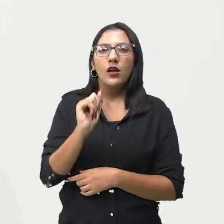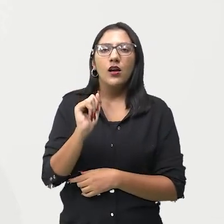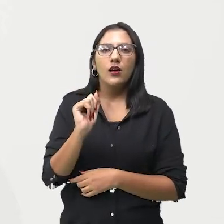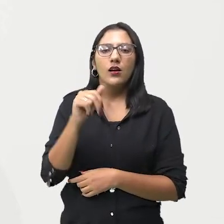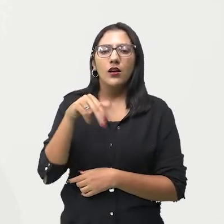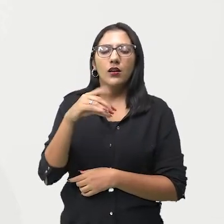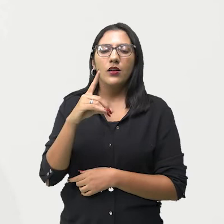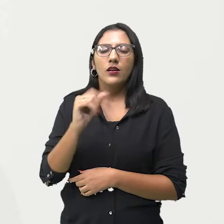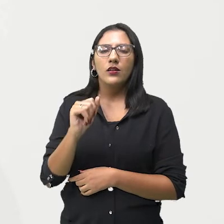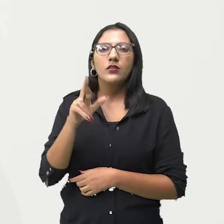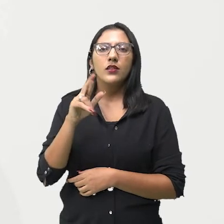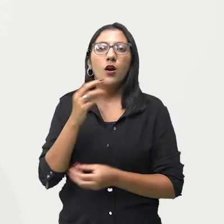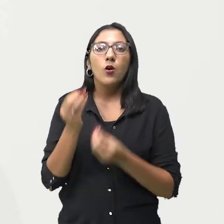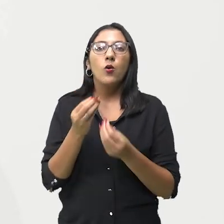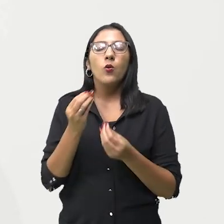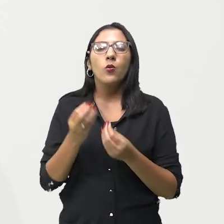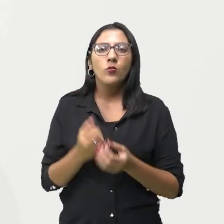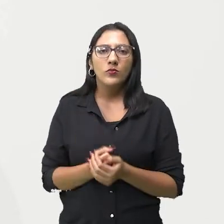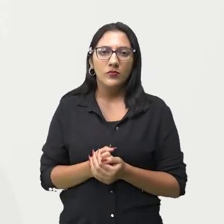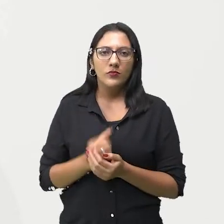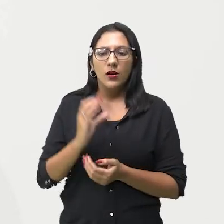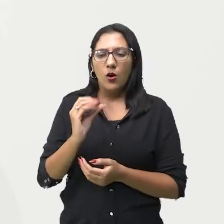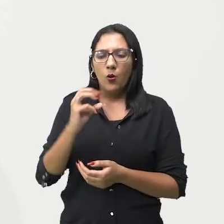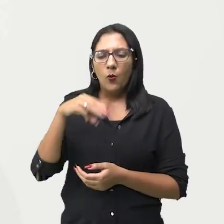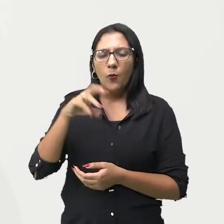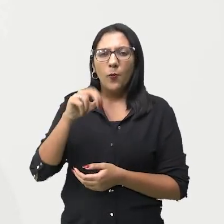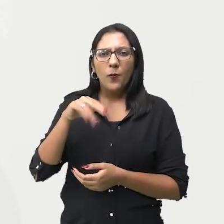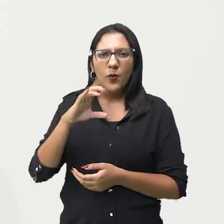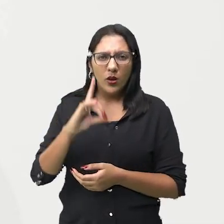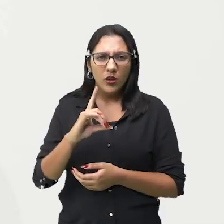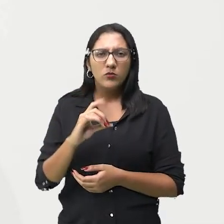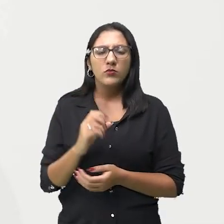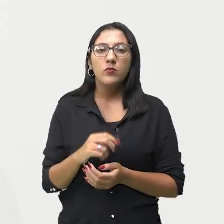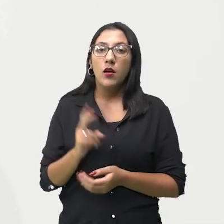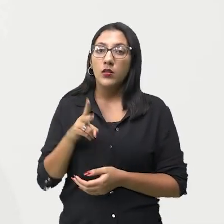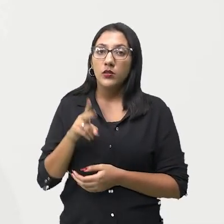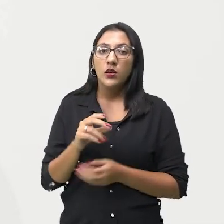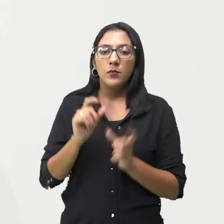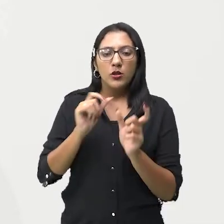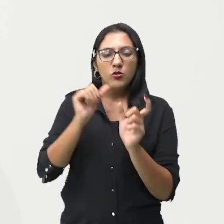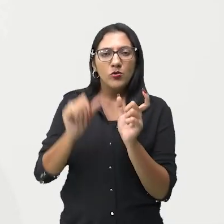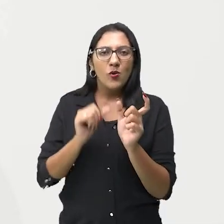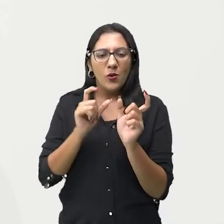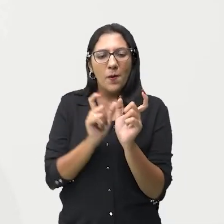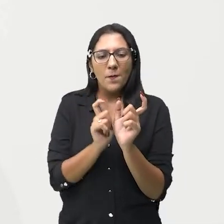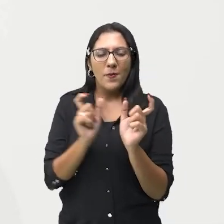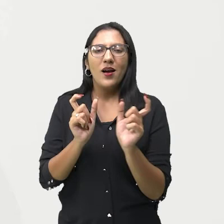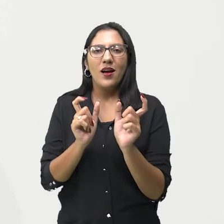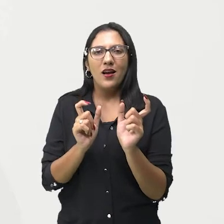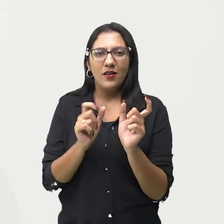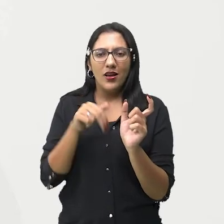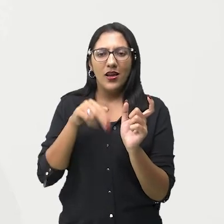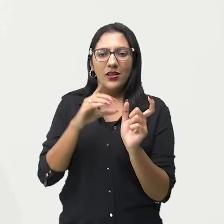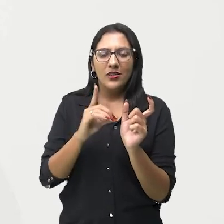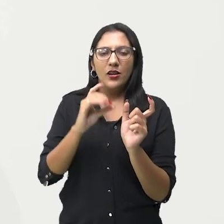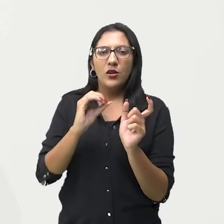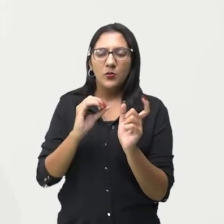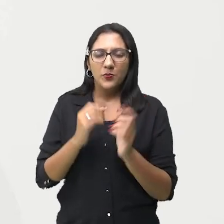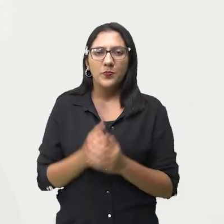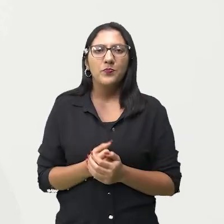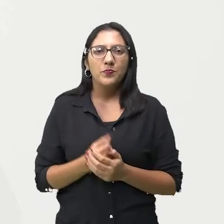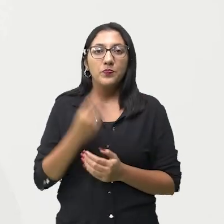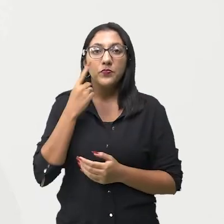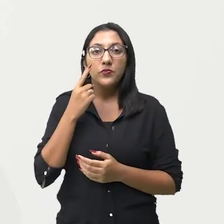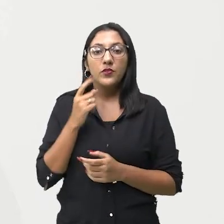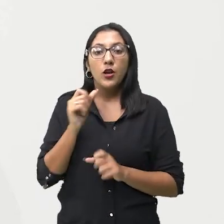andar? Andando. De comer? Comendo. E assim por diante. E aí a forma do particípio. O verbo está